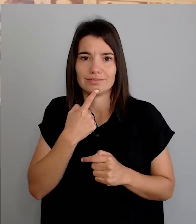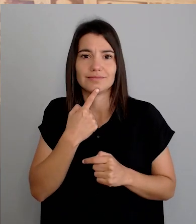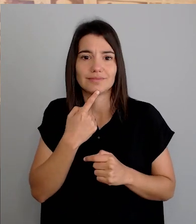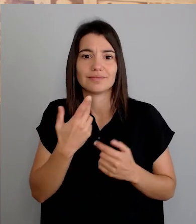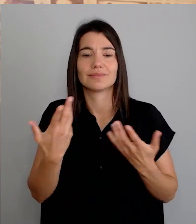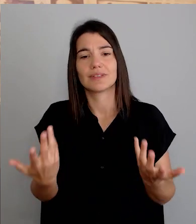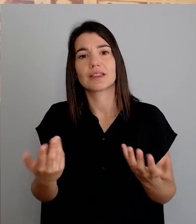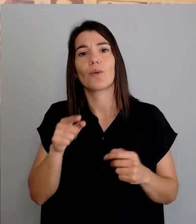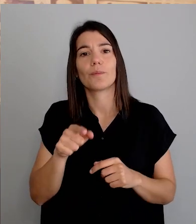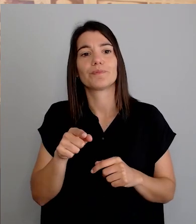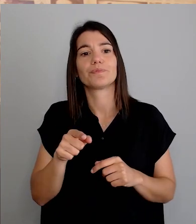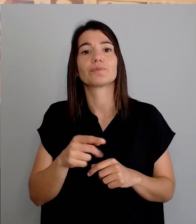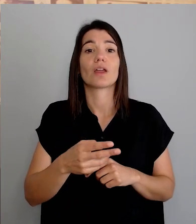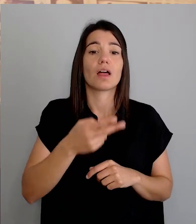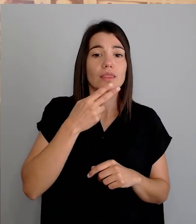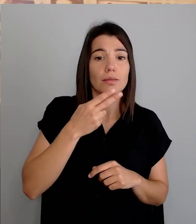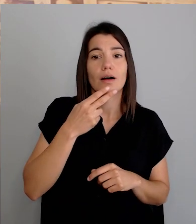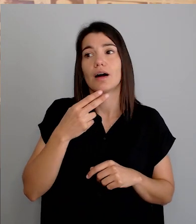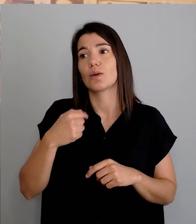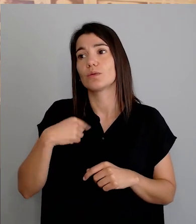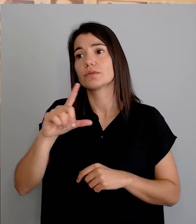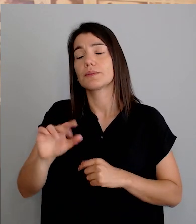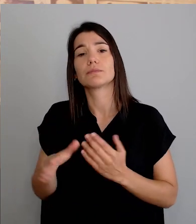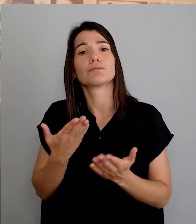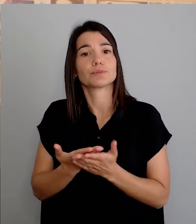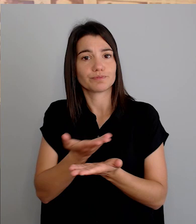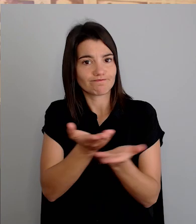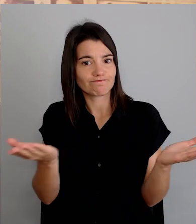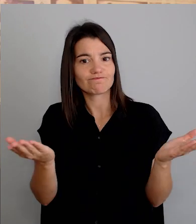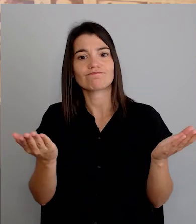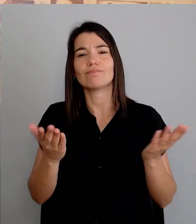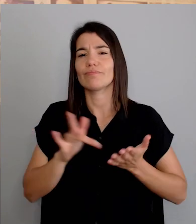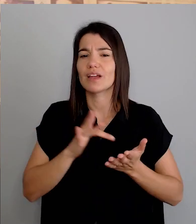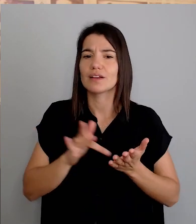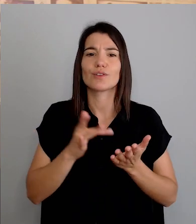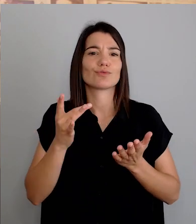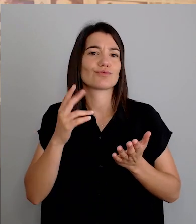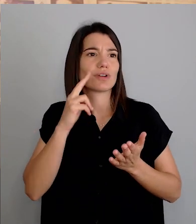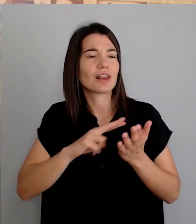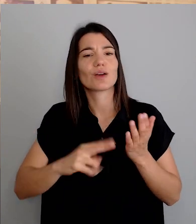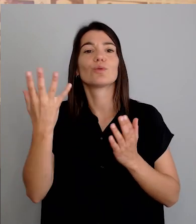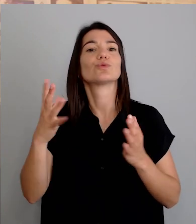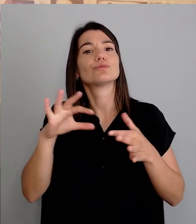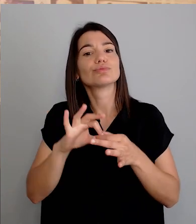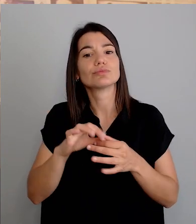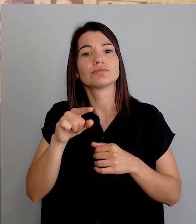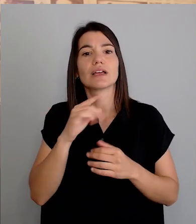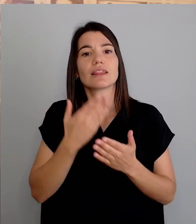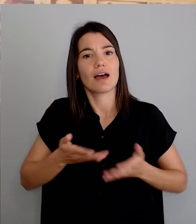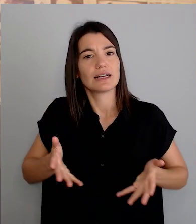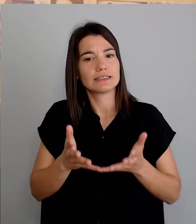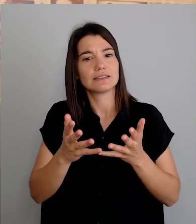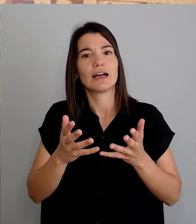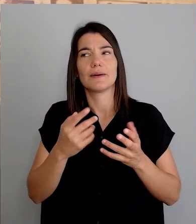assim sendo, Para além do tabaco, Sugiro-vos toda a literatura Que incitou